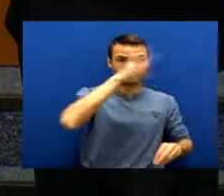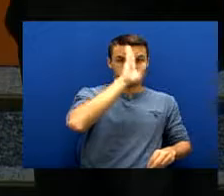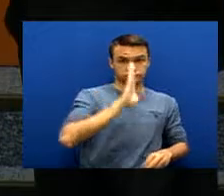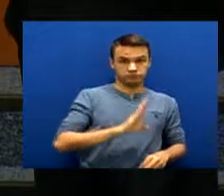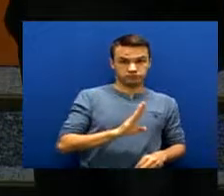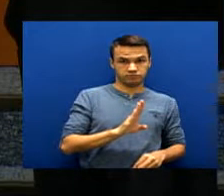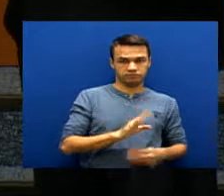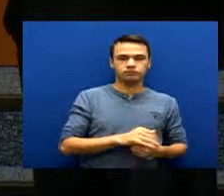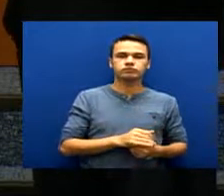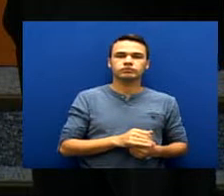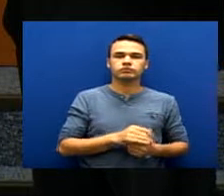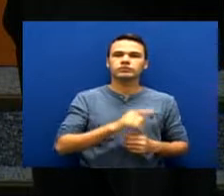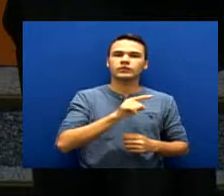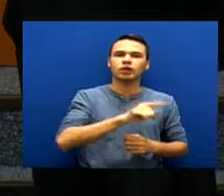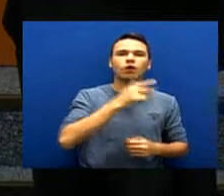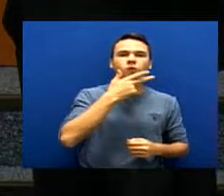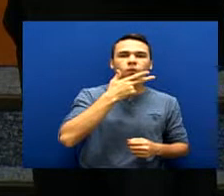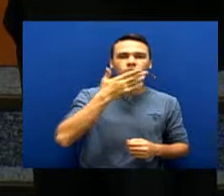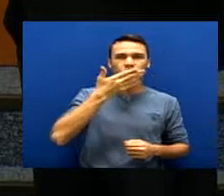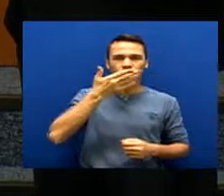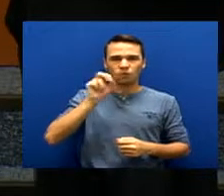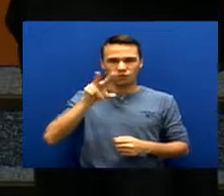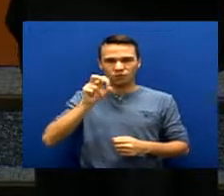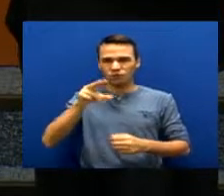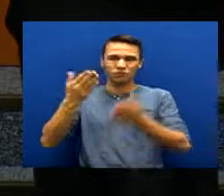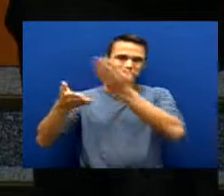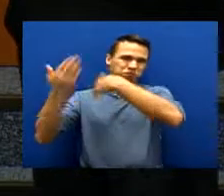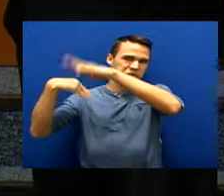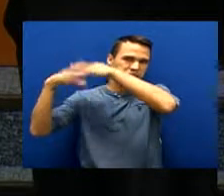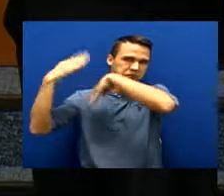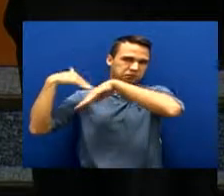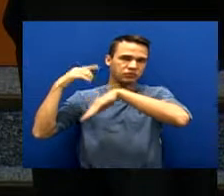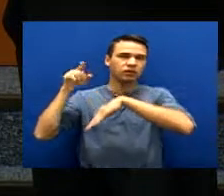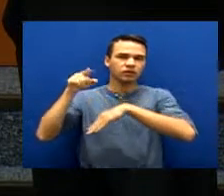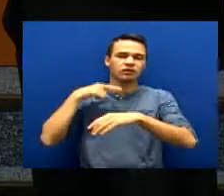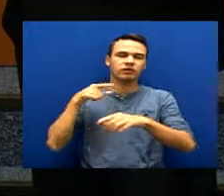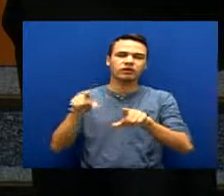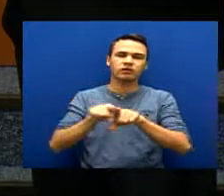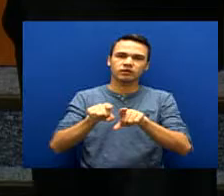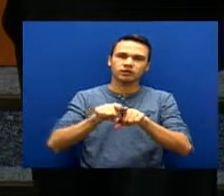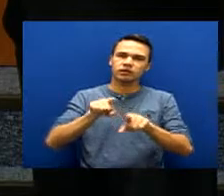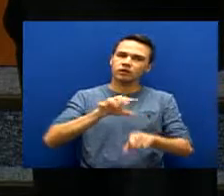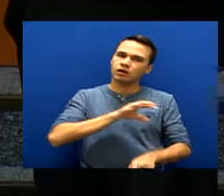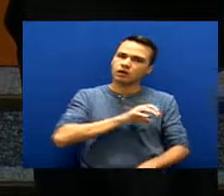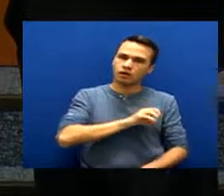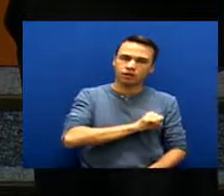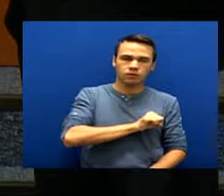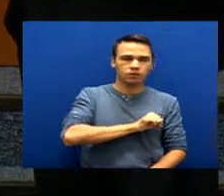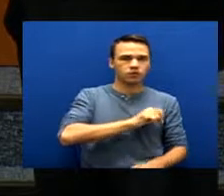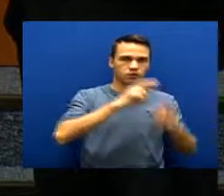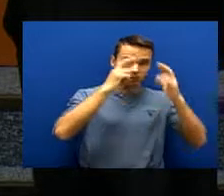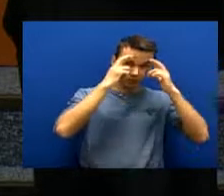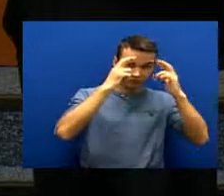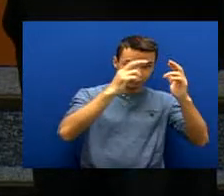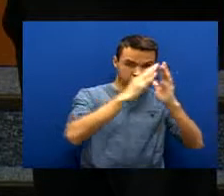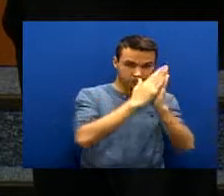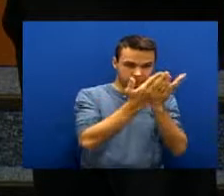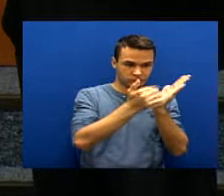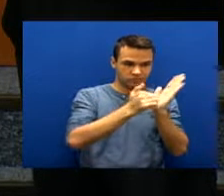Boa noite a todos, é um prazer enorme estar aqui. Meu nome é Luiz Felipe, para os que me conhecem pelo meu nome